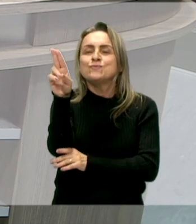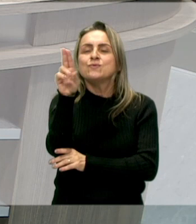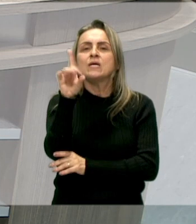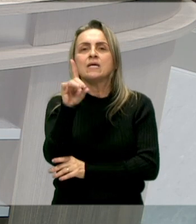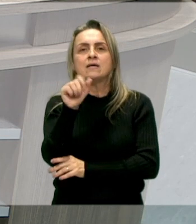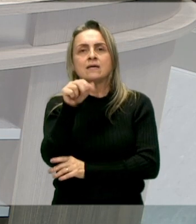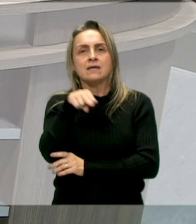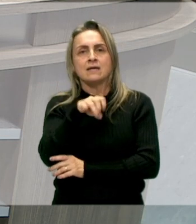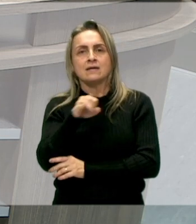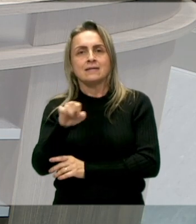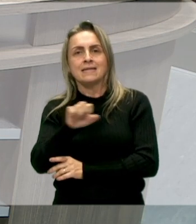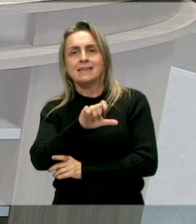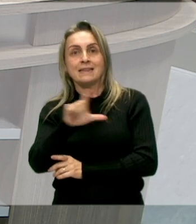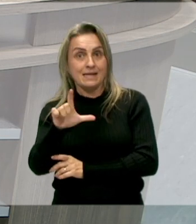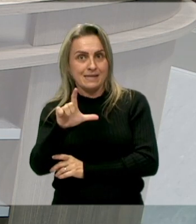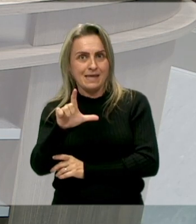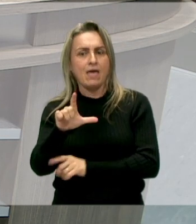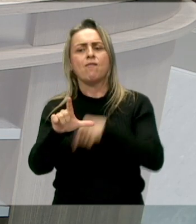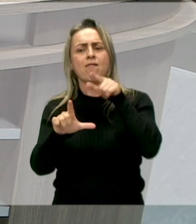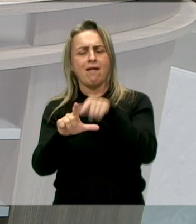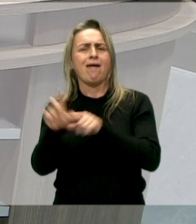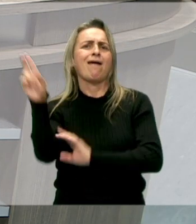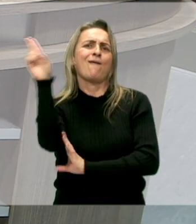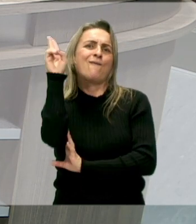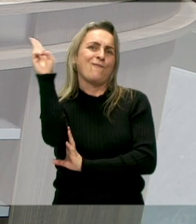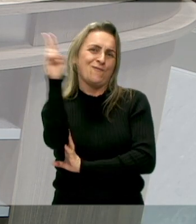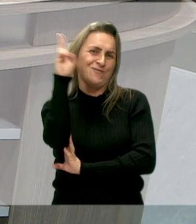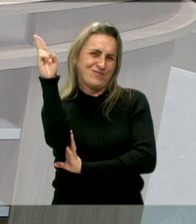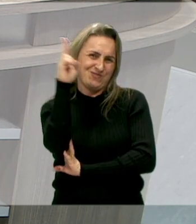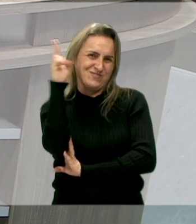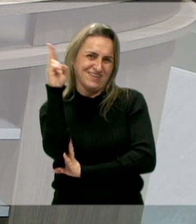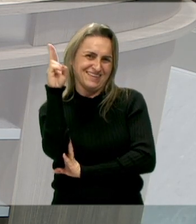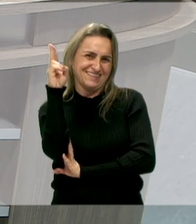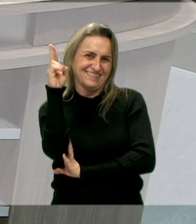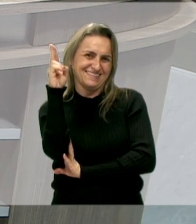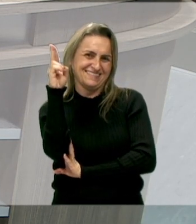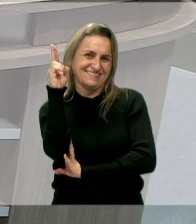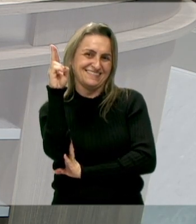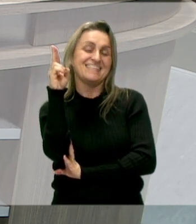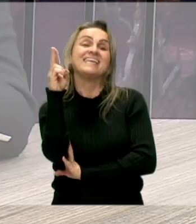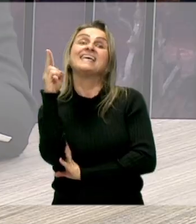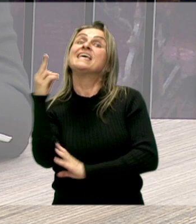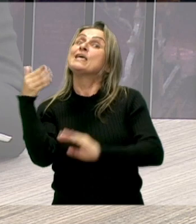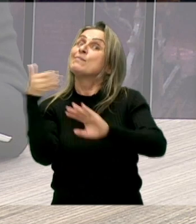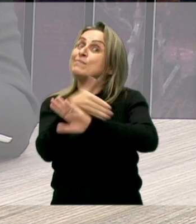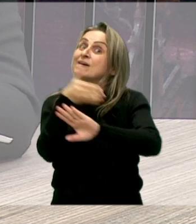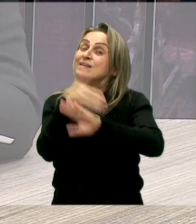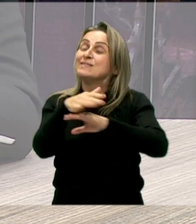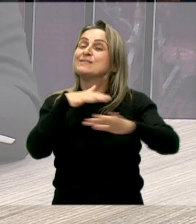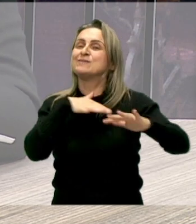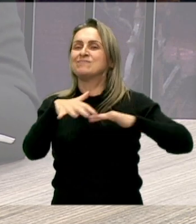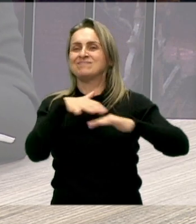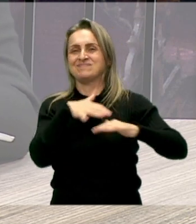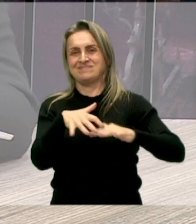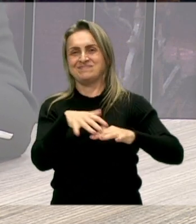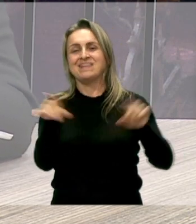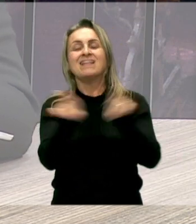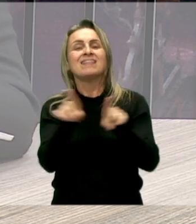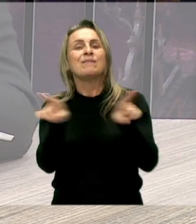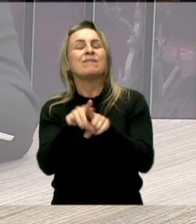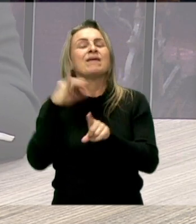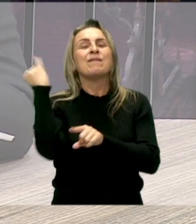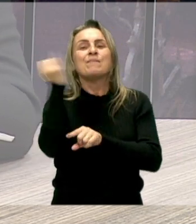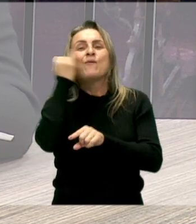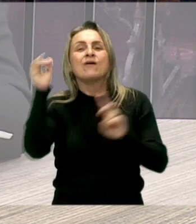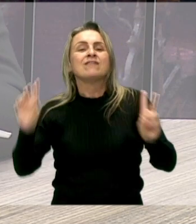faz parte do Itajazz, que fez parte desse movimento. Então, a riqueza dessas trocas e de como tem